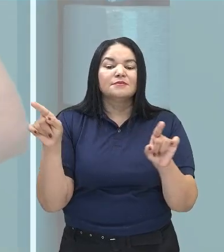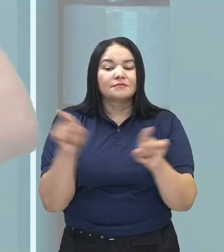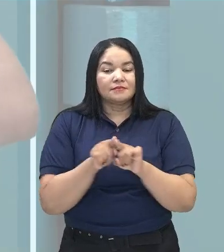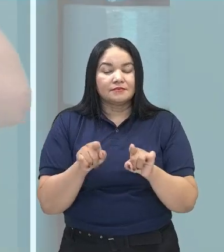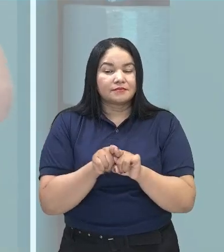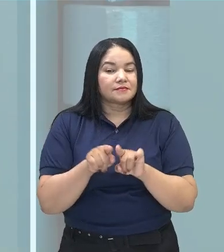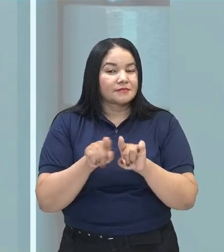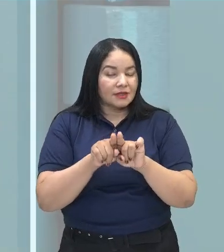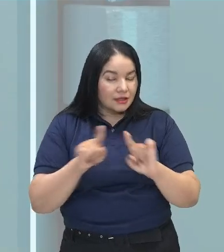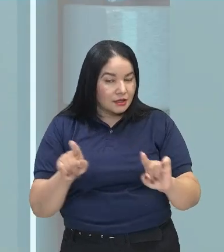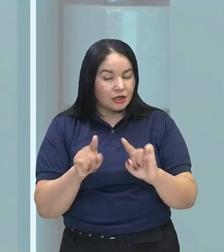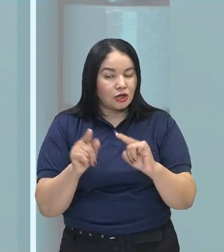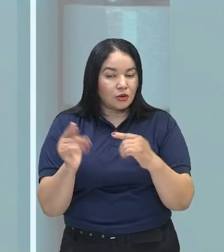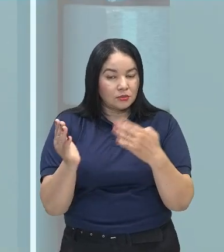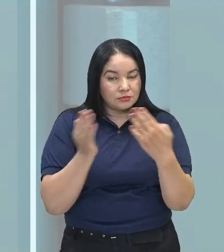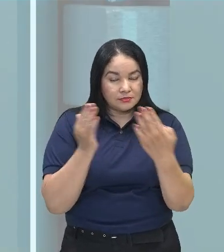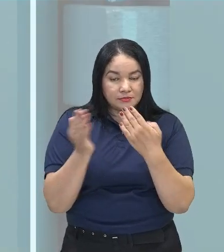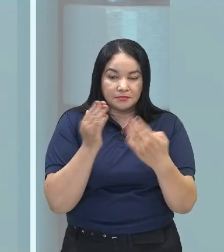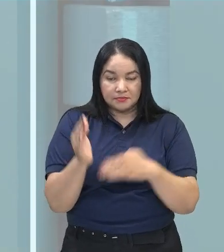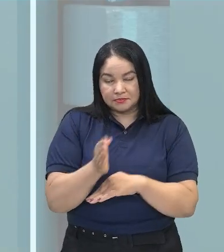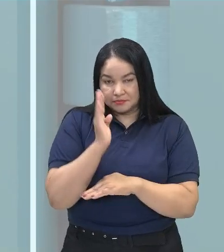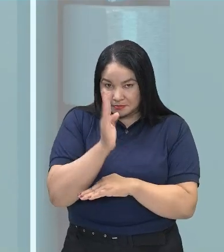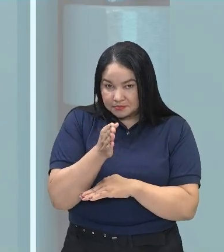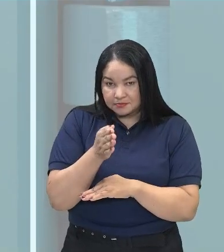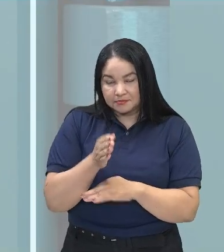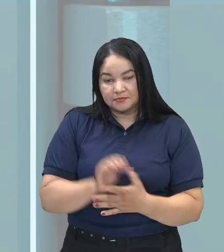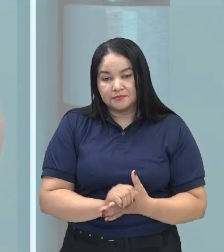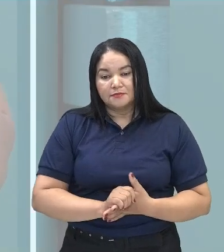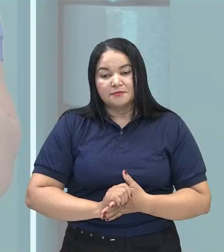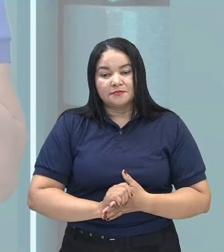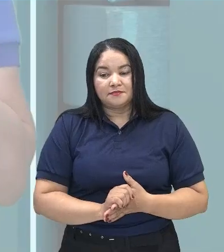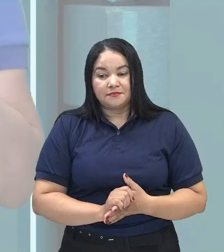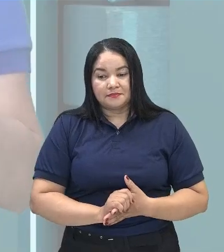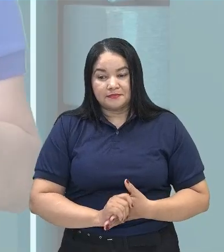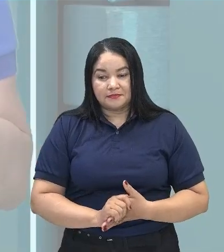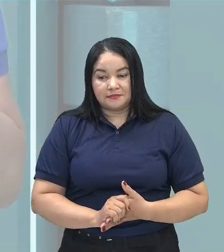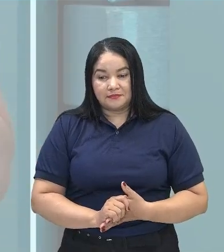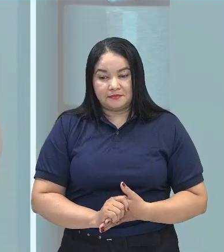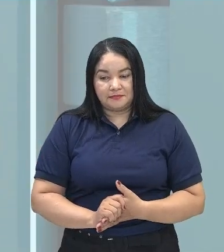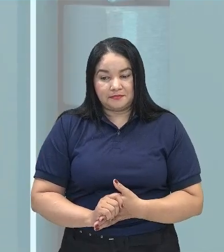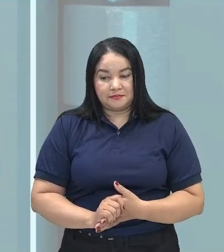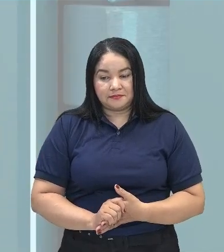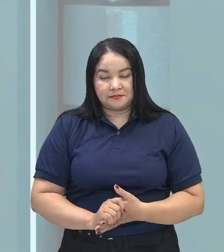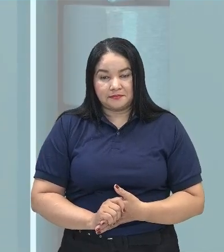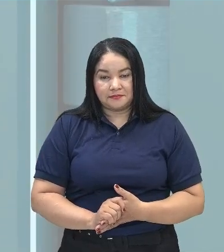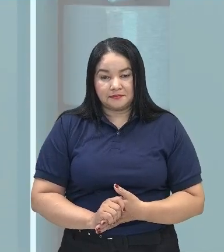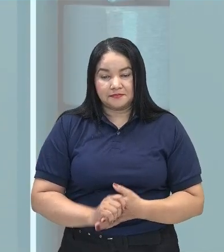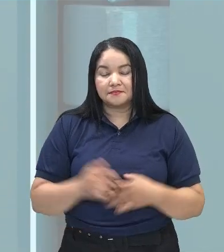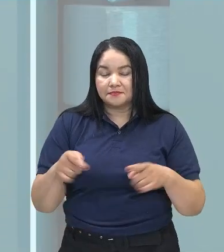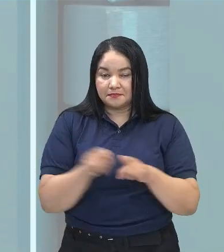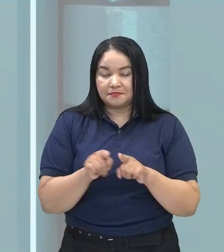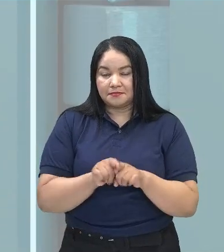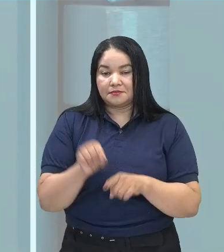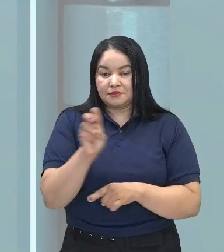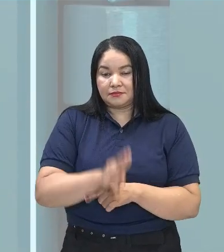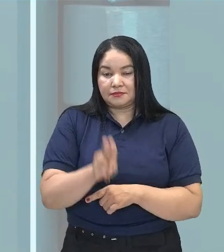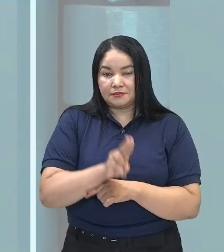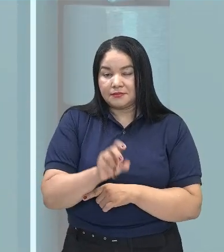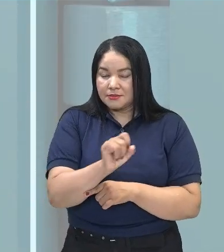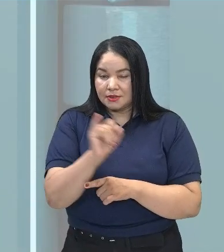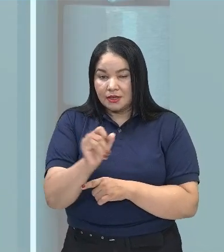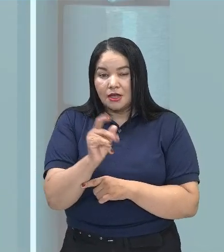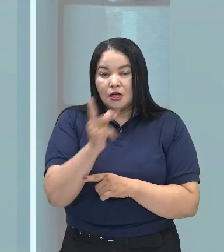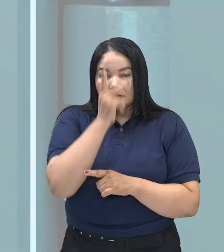uma comparação direta, né? É muito utilizado quando a pessoa é valente